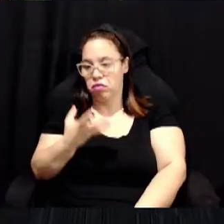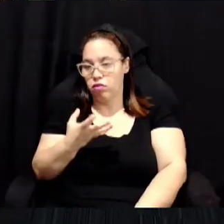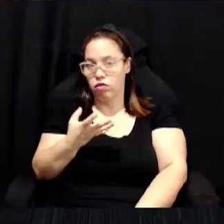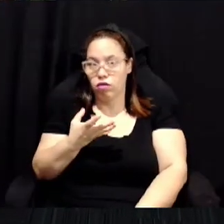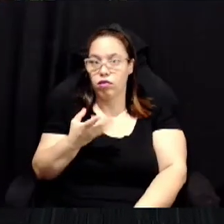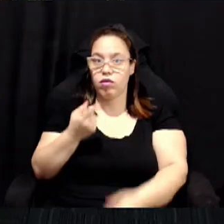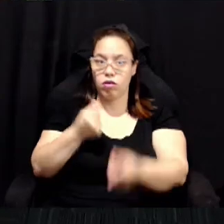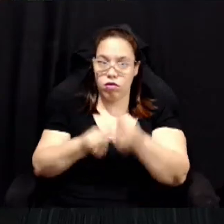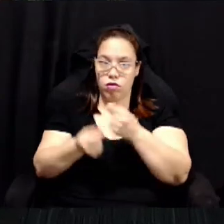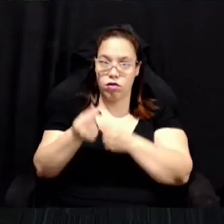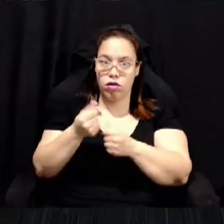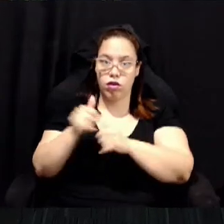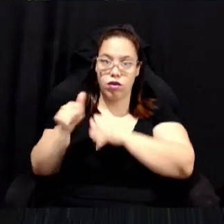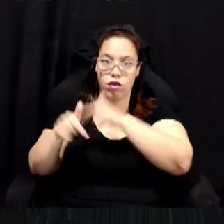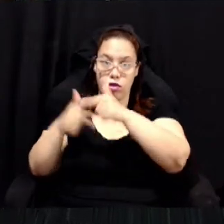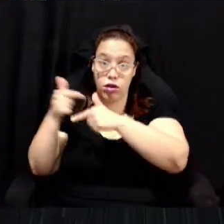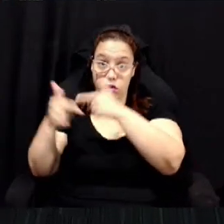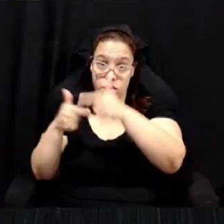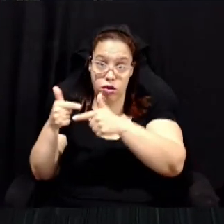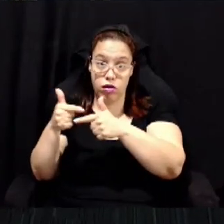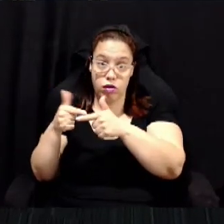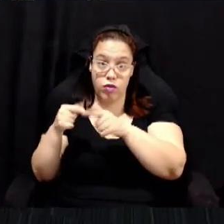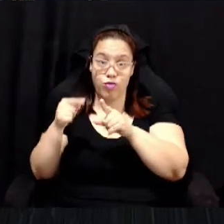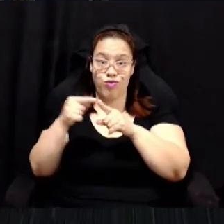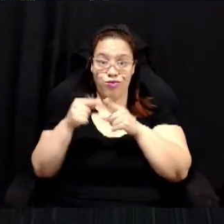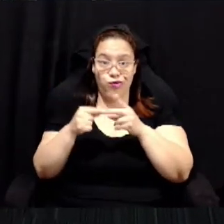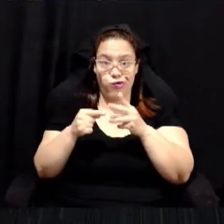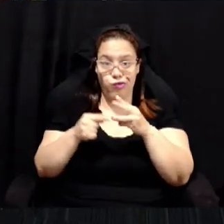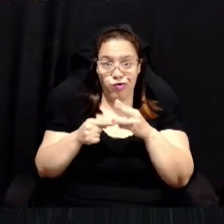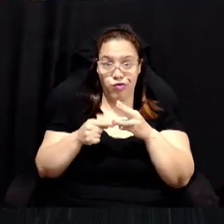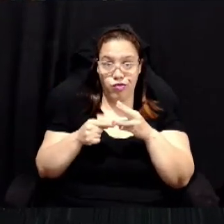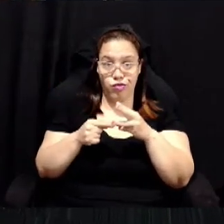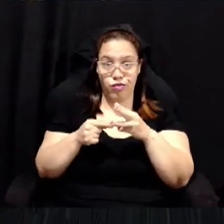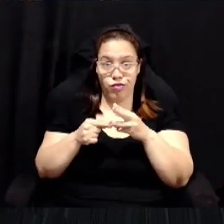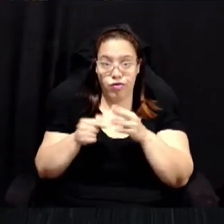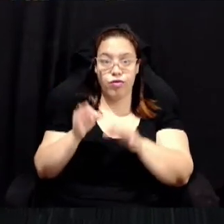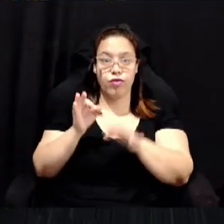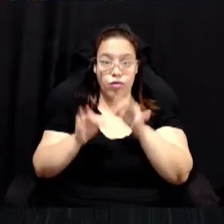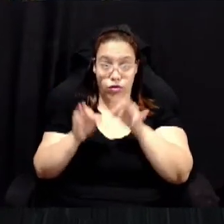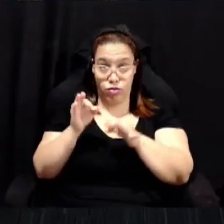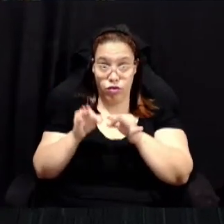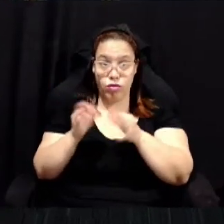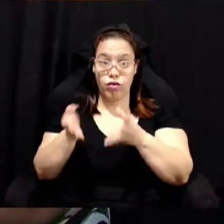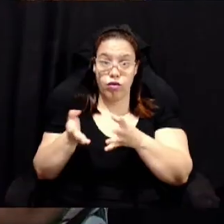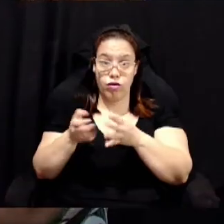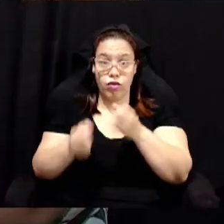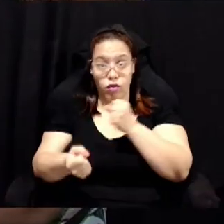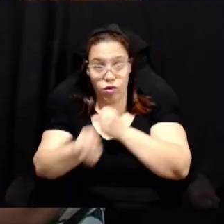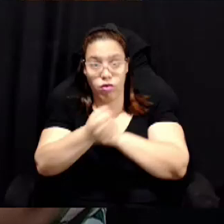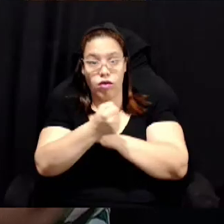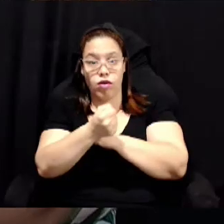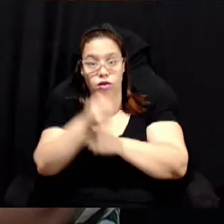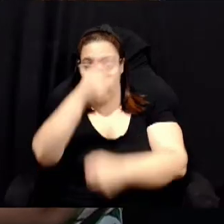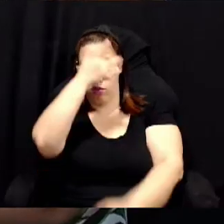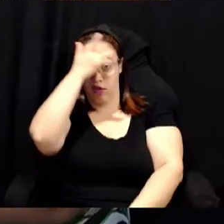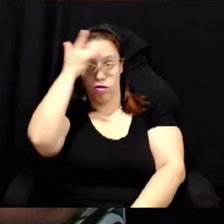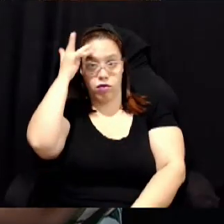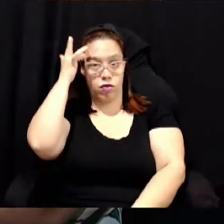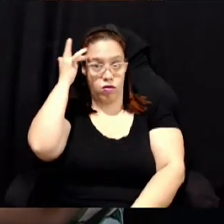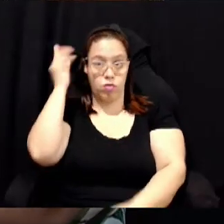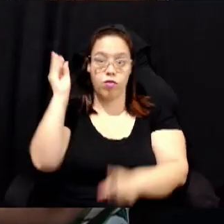gerar empregos, mas ele também tem pontos sensíveis. E um deles é justamente a proteção de pessoas vulneráveis,